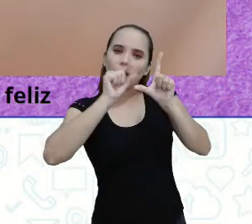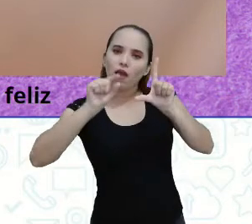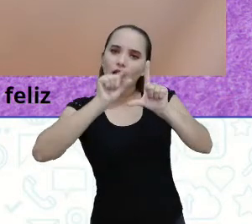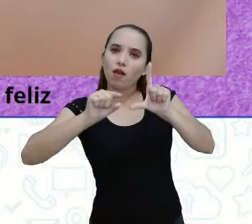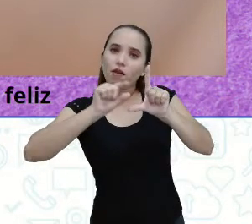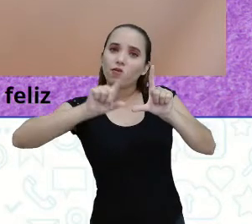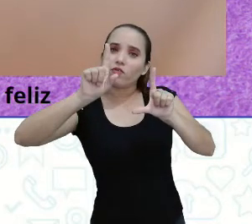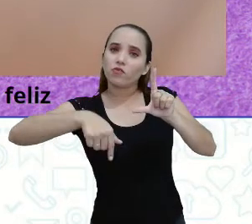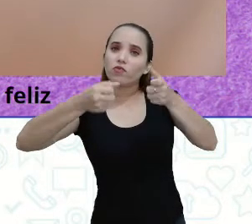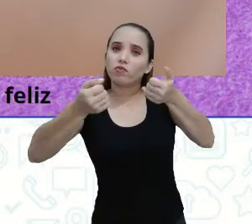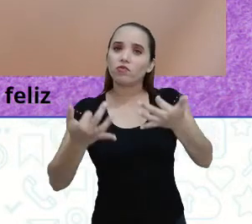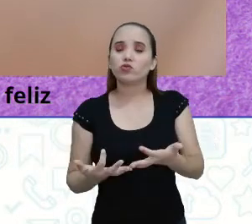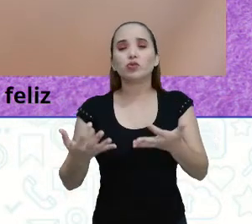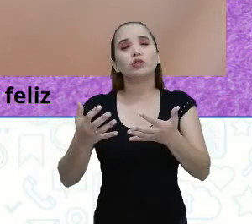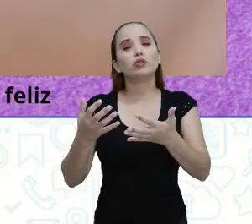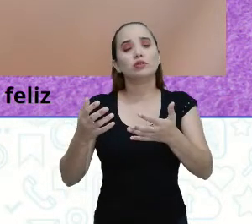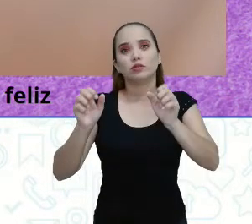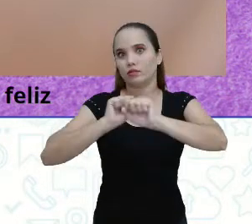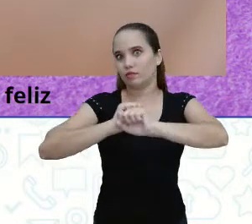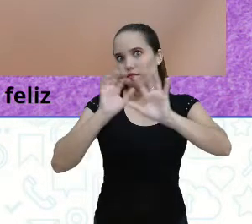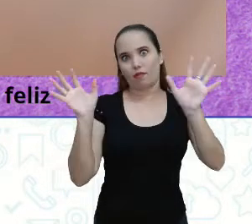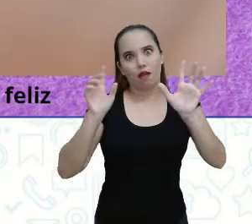essa é a imagem que